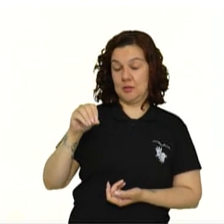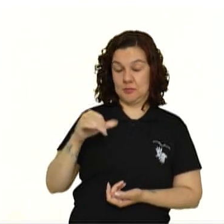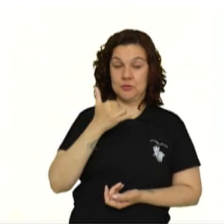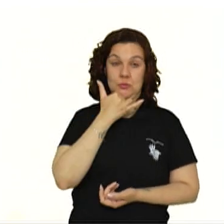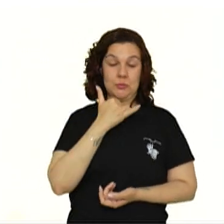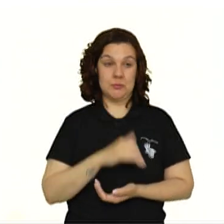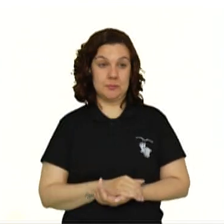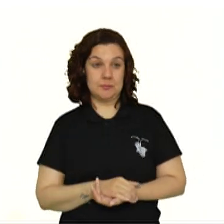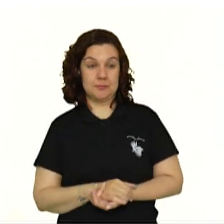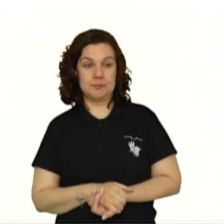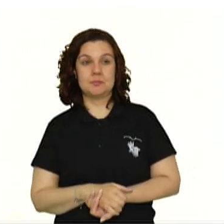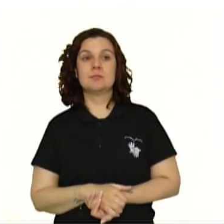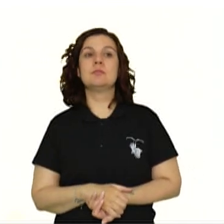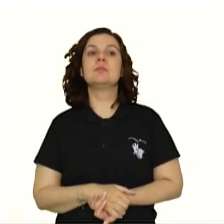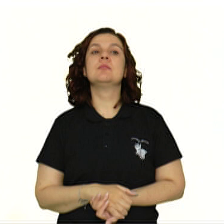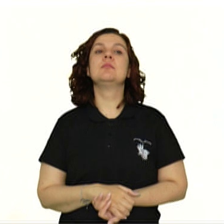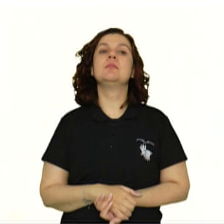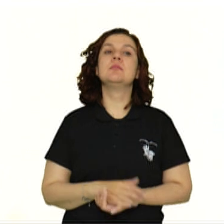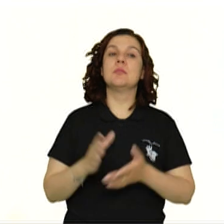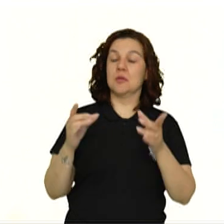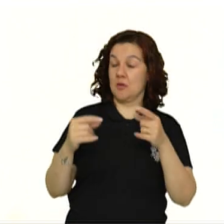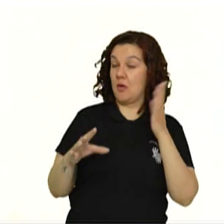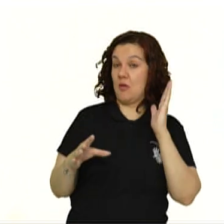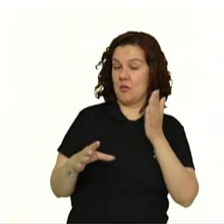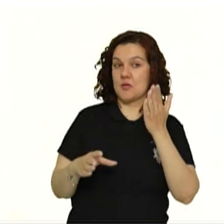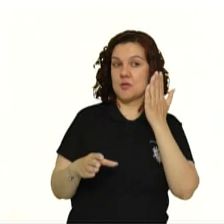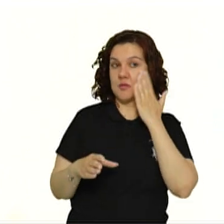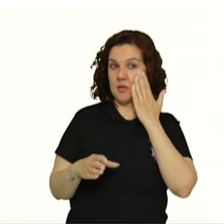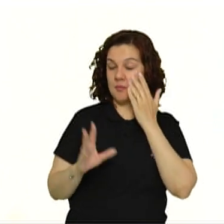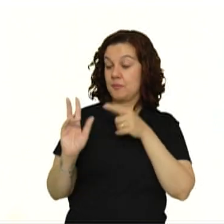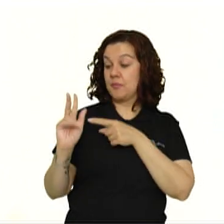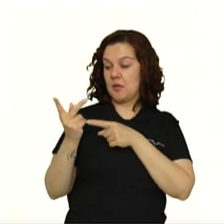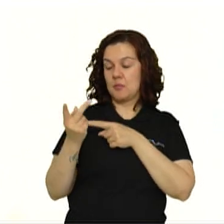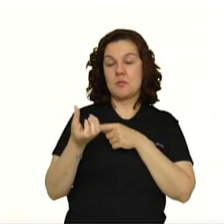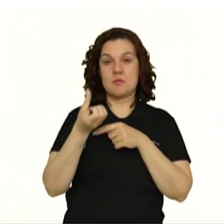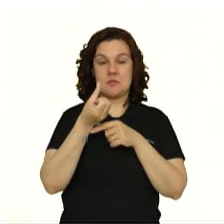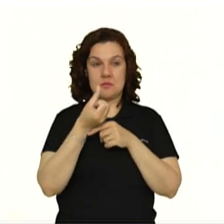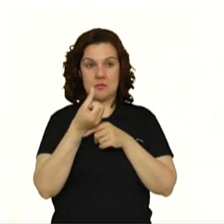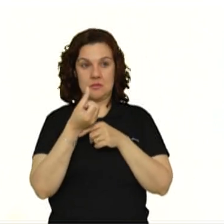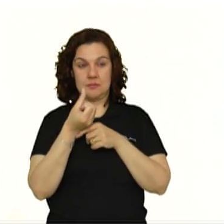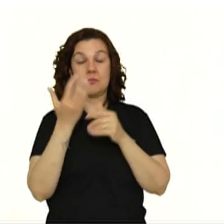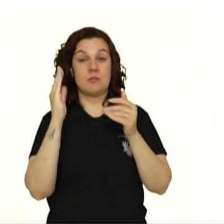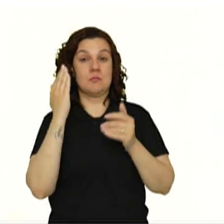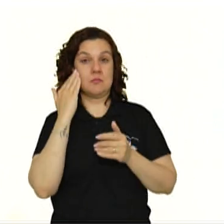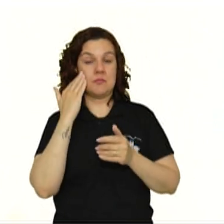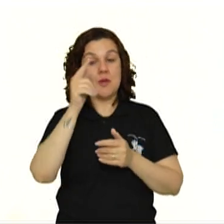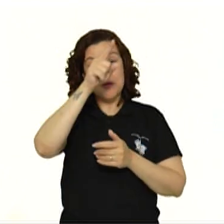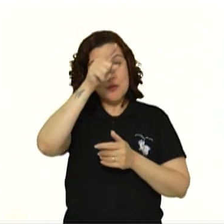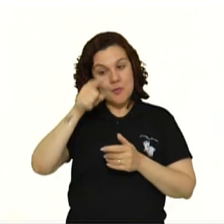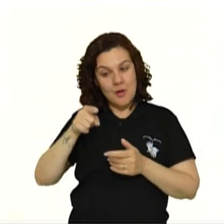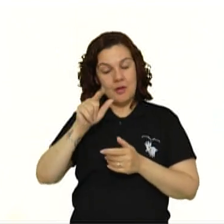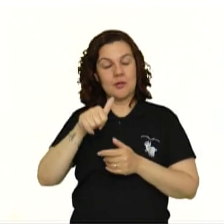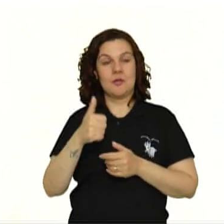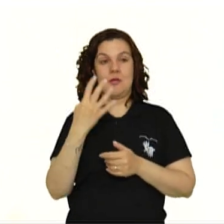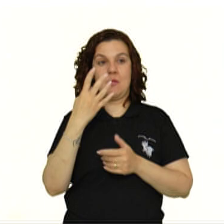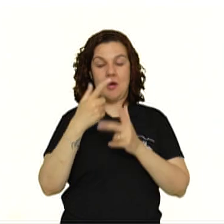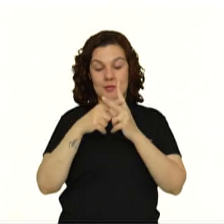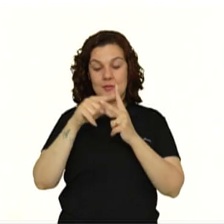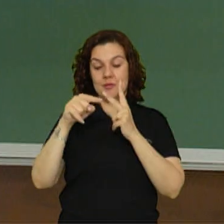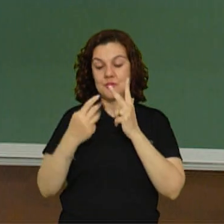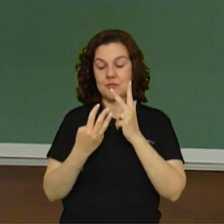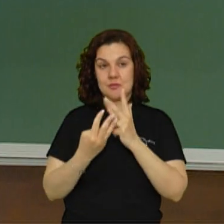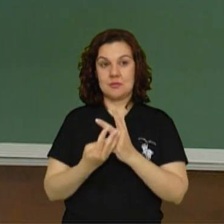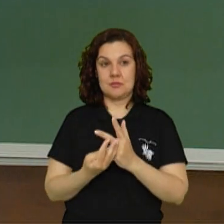lado desse triângulo. Conhecendo a altura, que é 6, conhecendo o lado, que é 4 raiz de